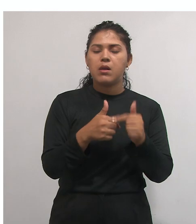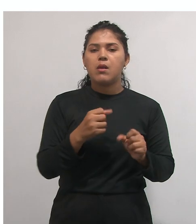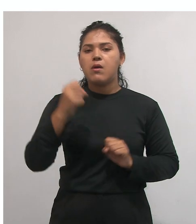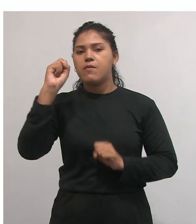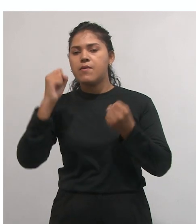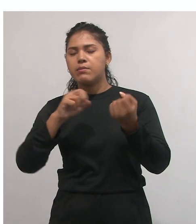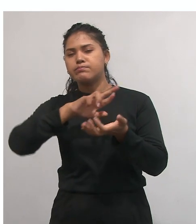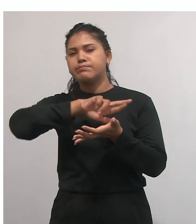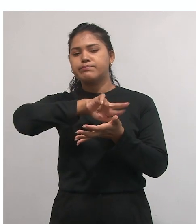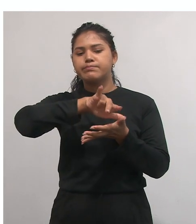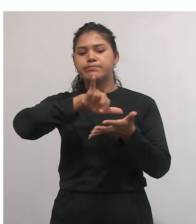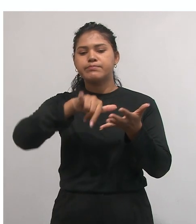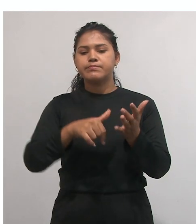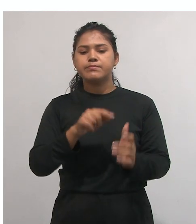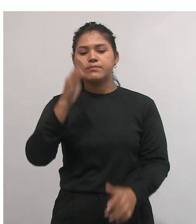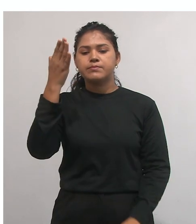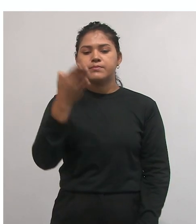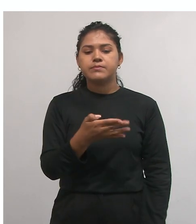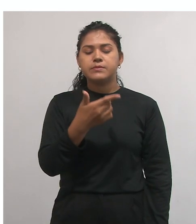deu um montante de